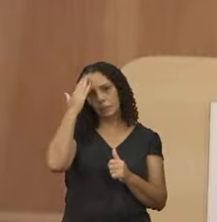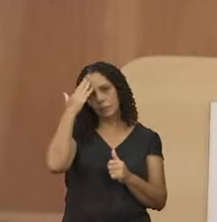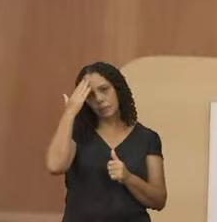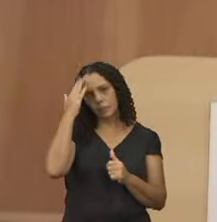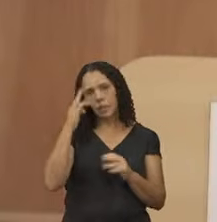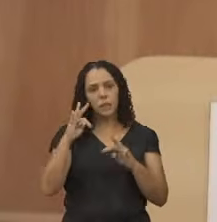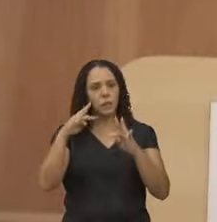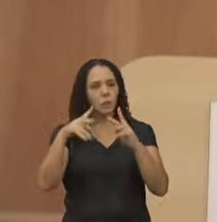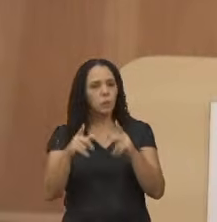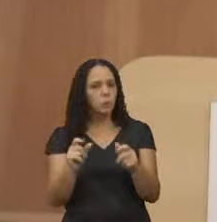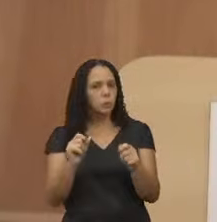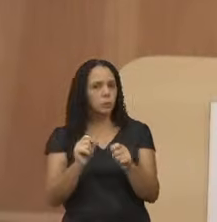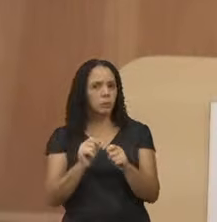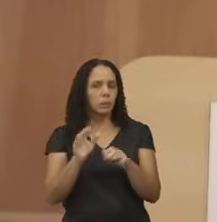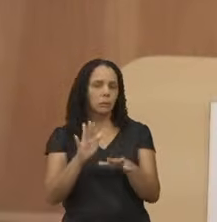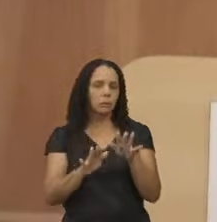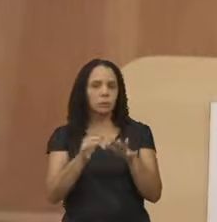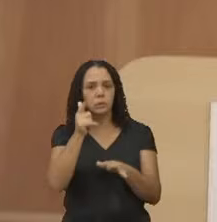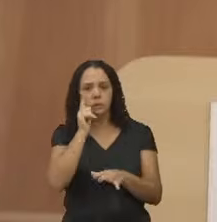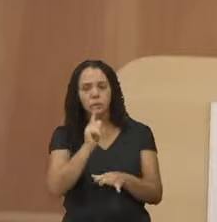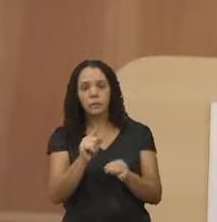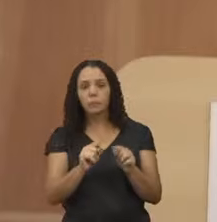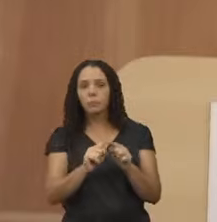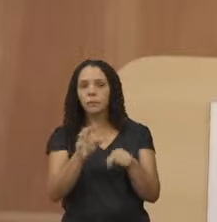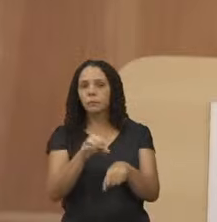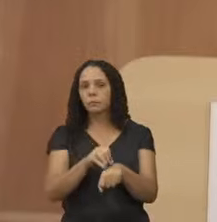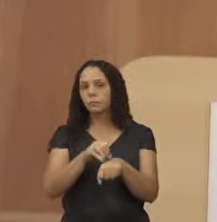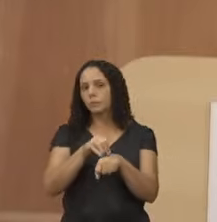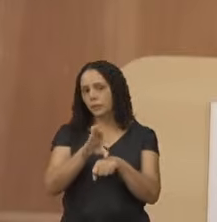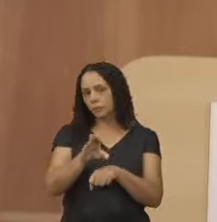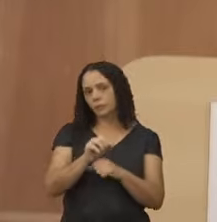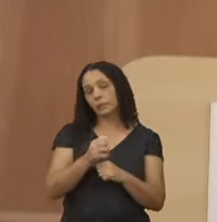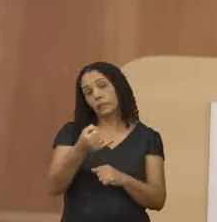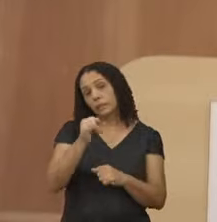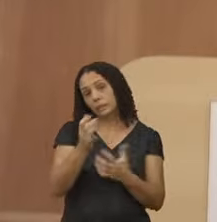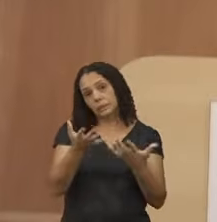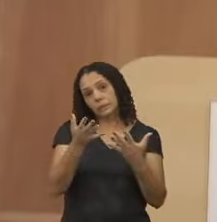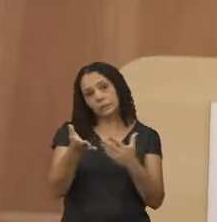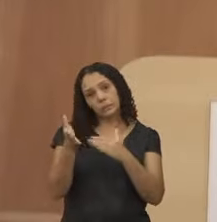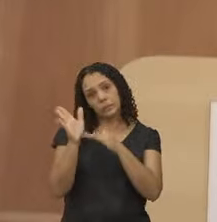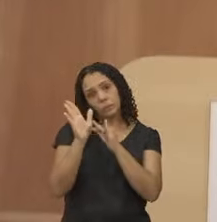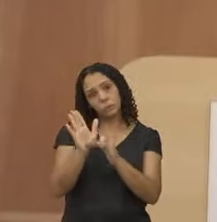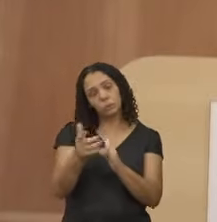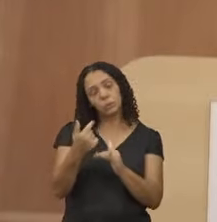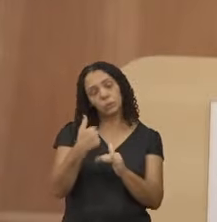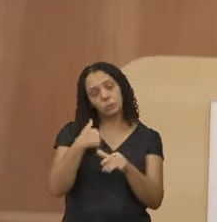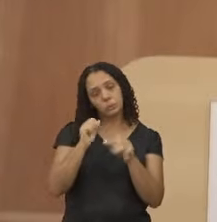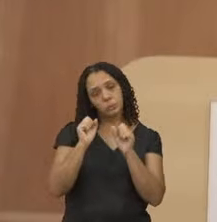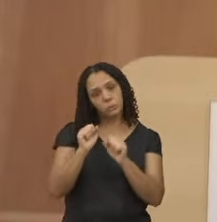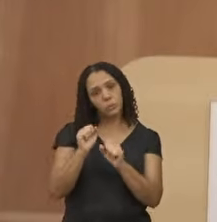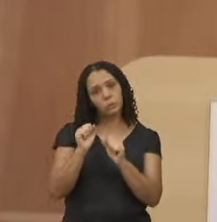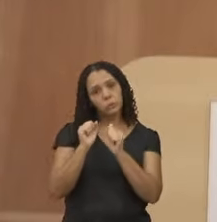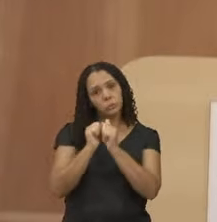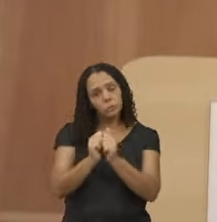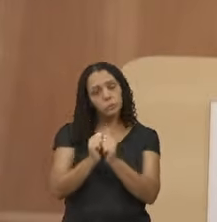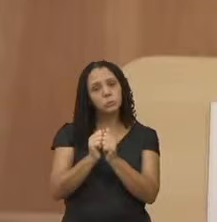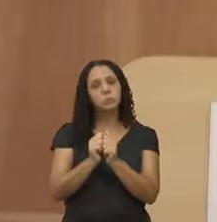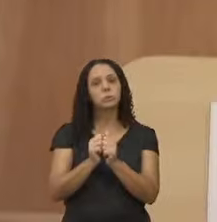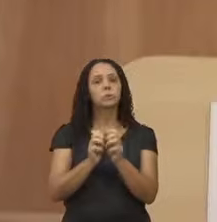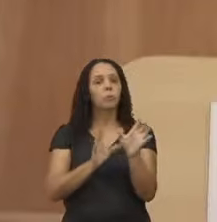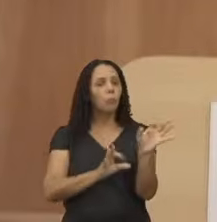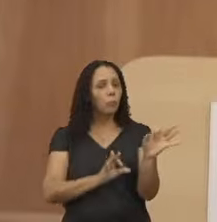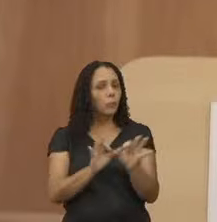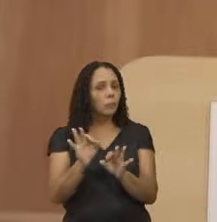aí a sugestão. Inclusive, me coloco à disposição aqui para construir junto com o senhor, para construir junto com a sua equipe, para que a gente consiga viabilizar cada